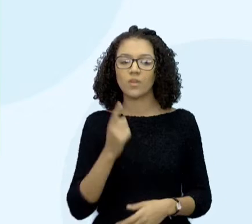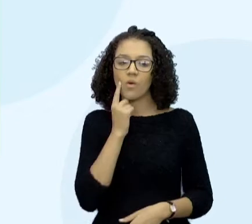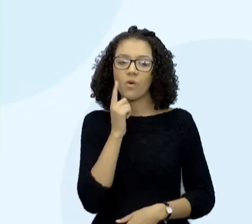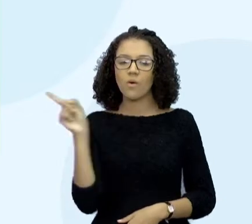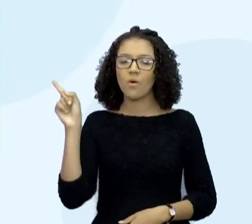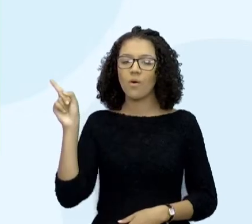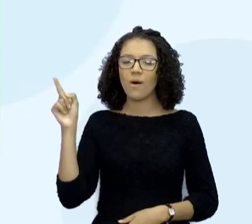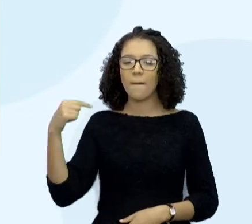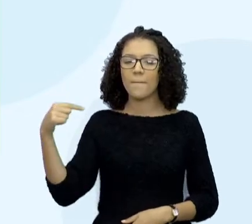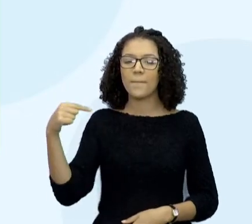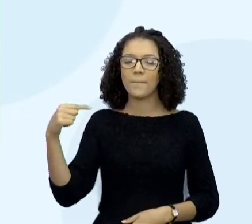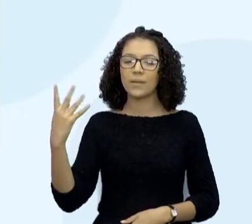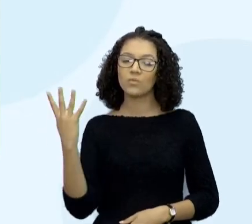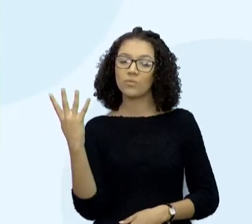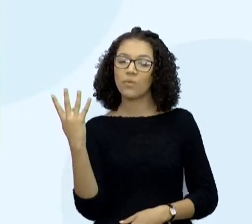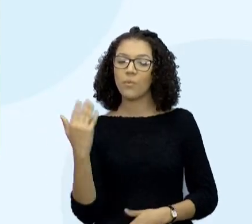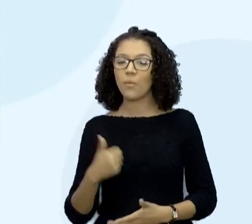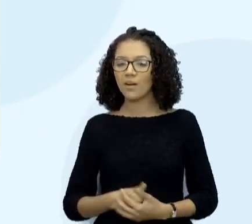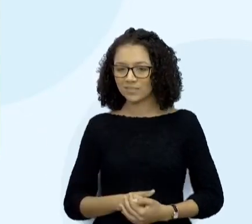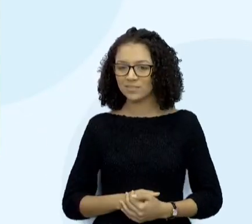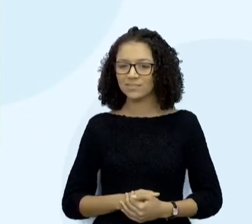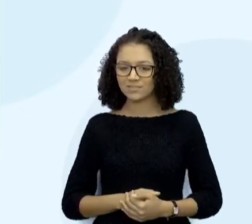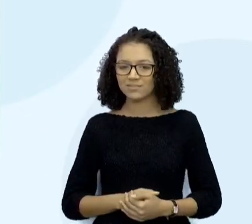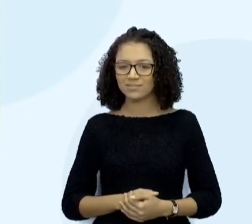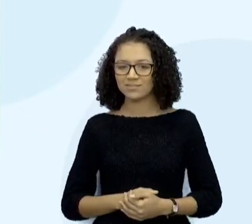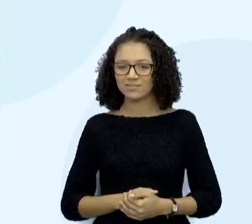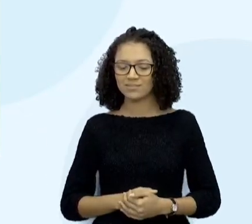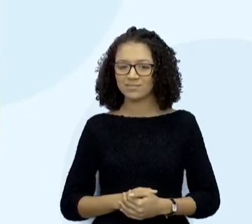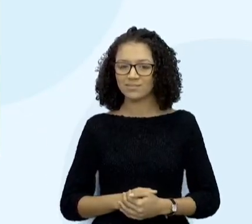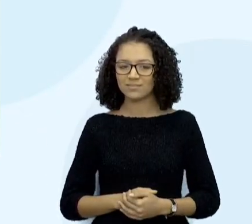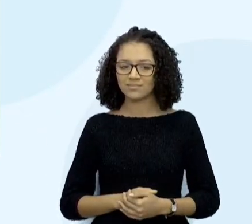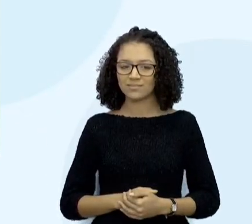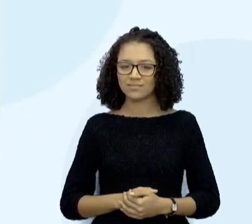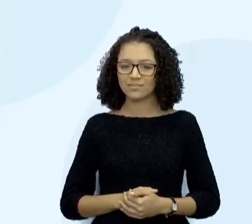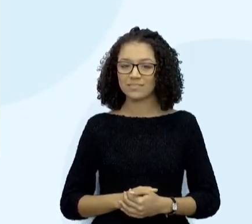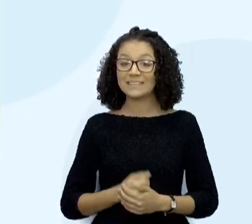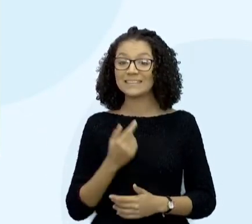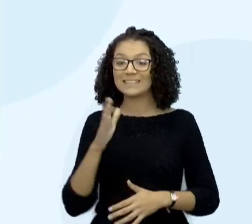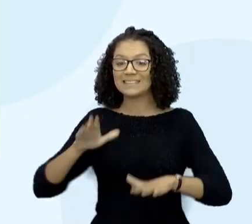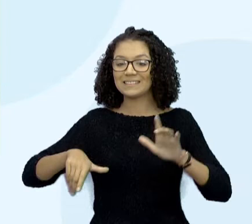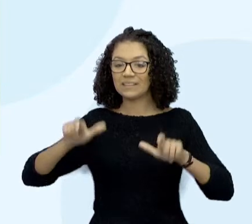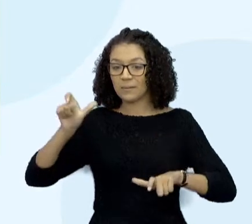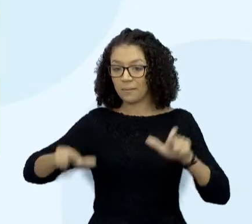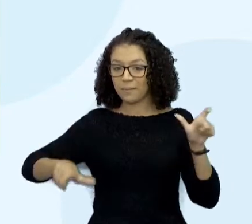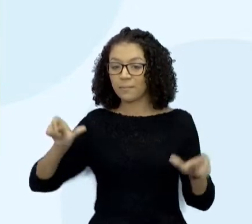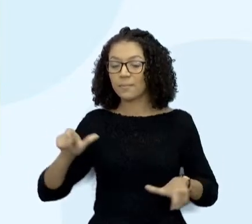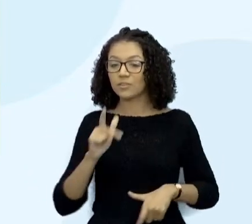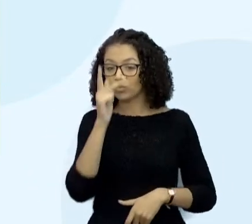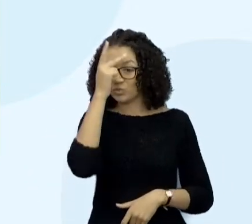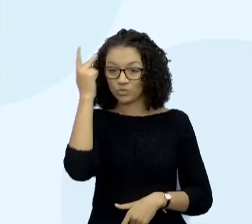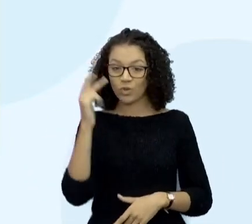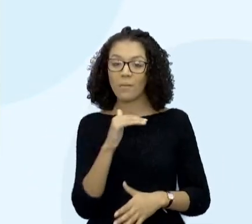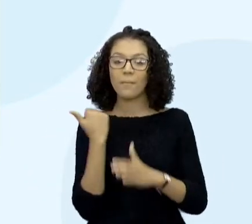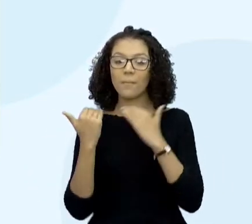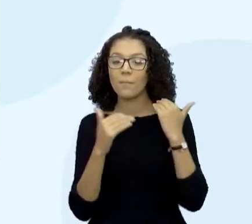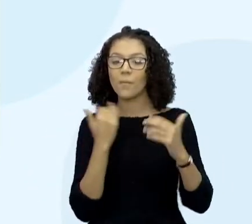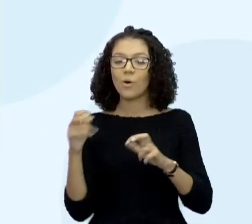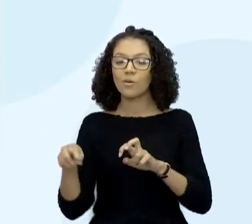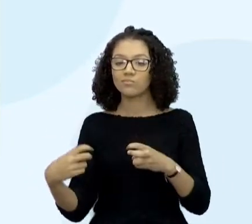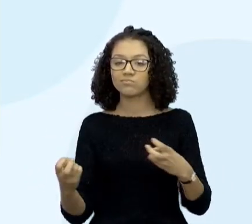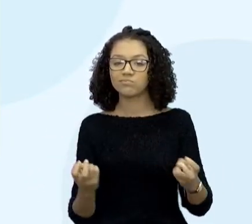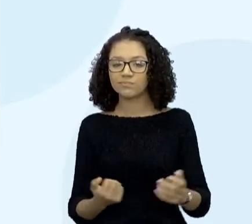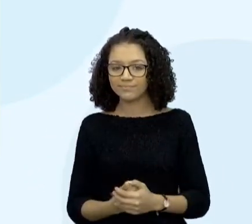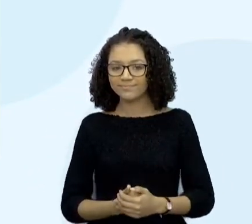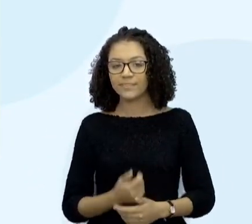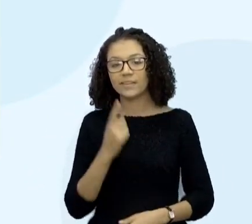-4, né? A mortalidade aí, né? Habitantes aí, a mortalidade a cada 1.000 habitantes, né? E de novo o continente africano